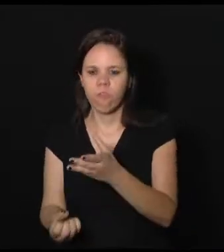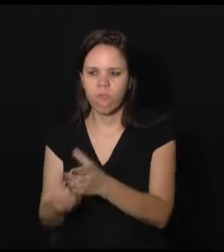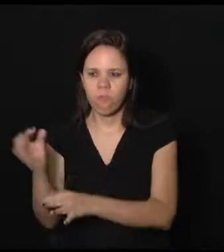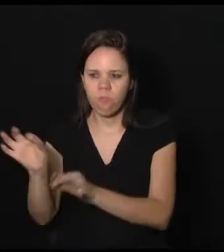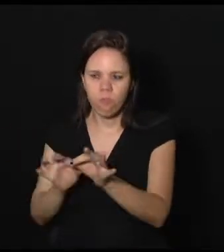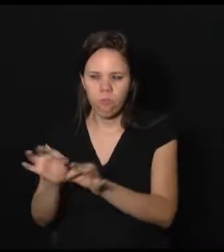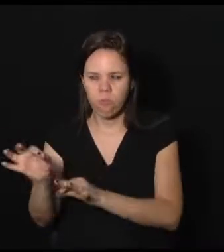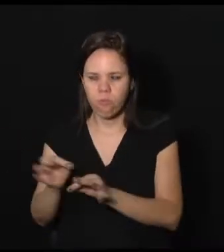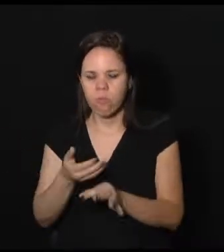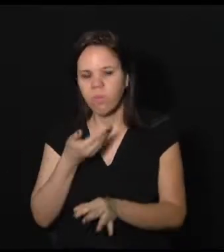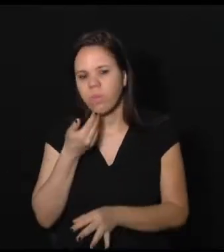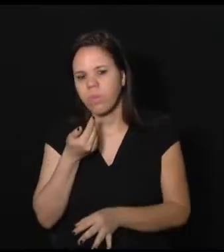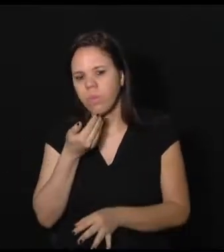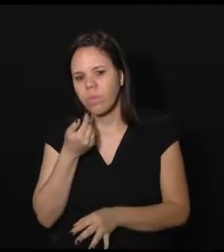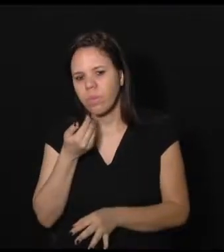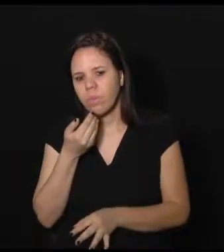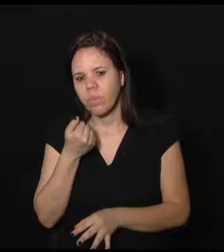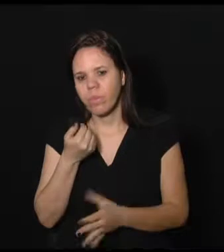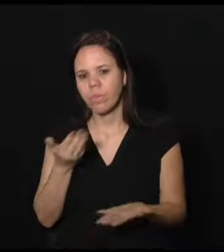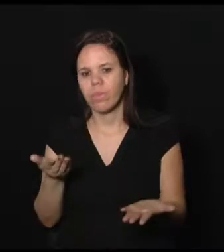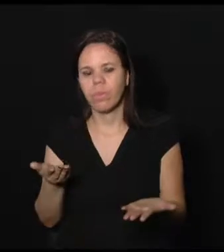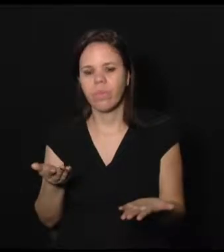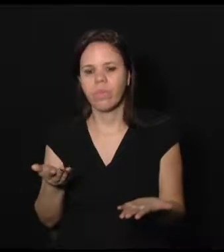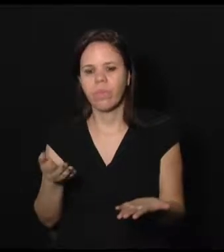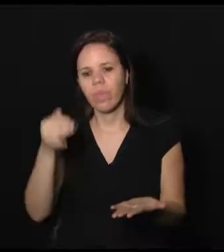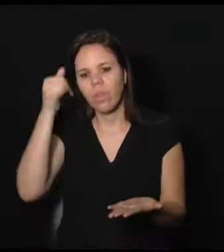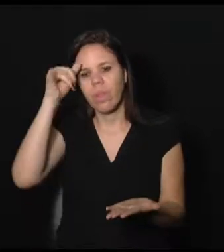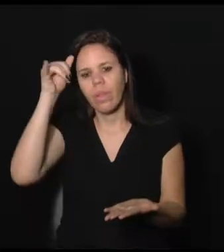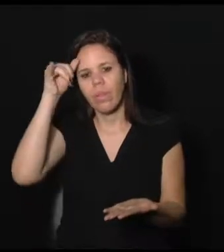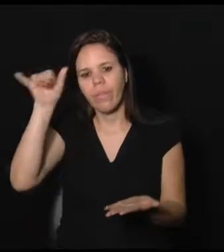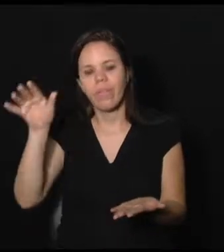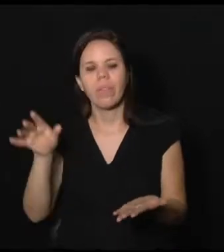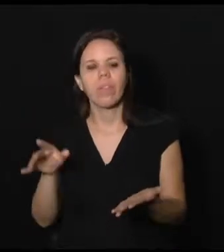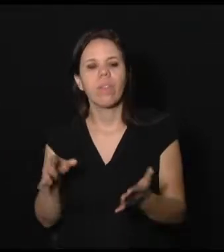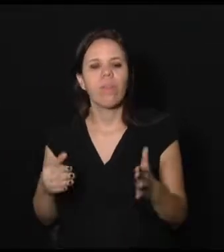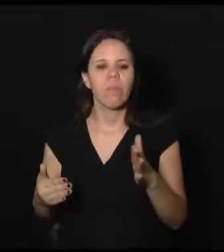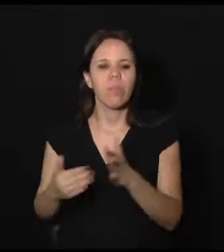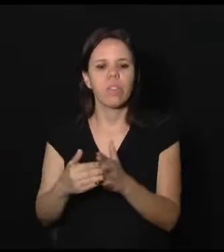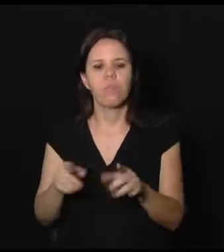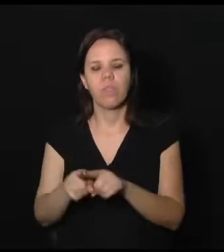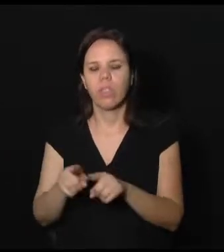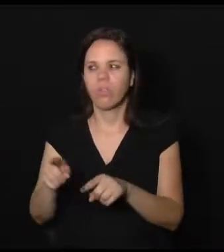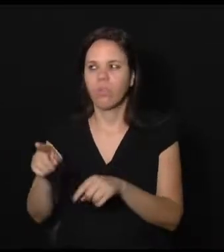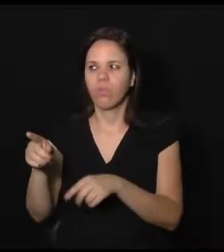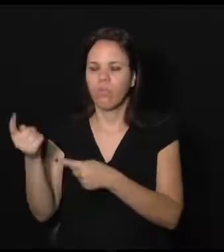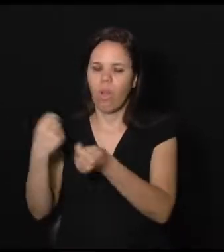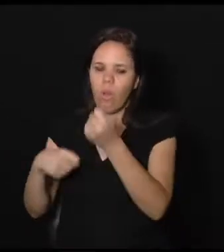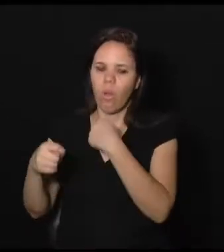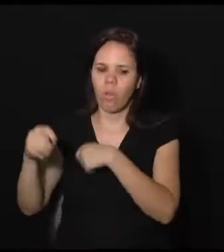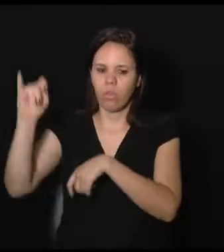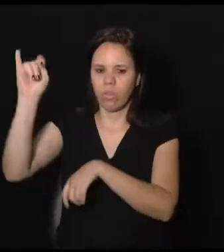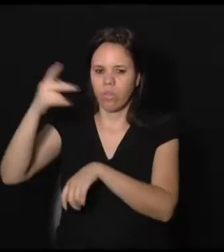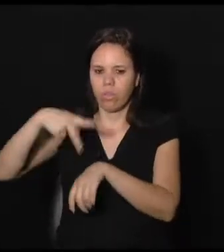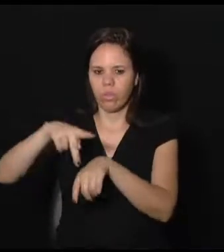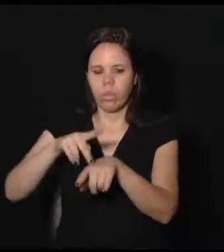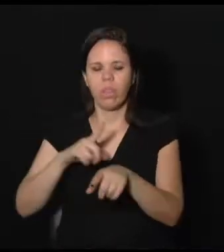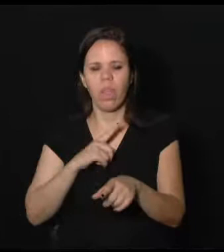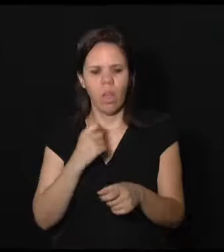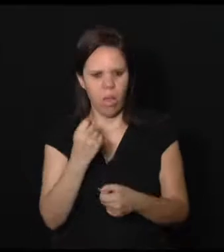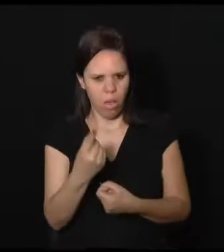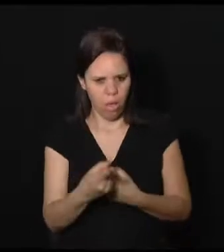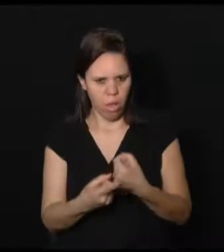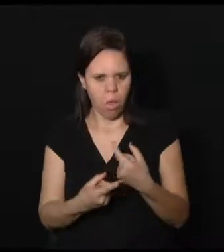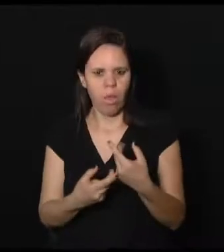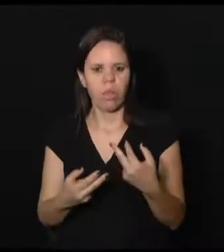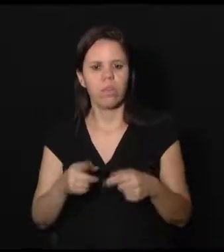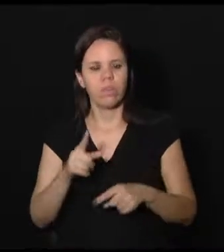pela facilitação e a desburocratização do comércio exterior. Então, já tem alguns instrumentos que estão sendo muito bem desenvolvidos e